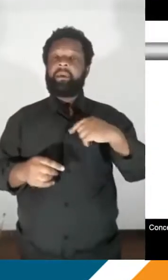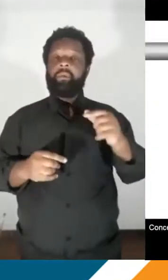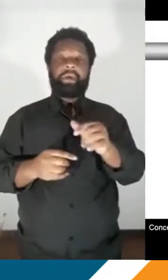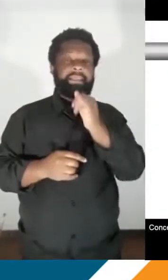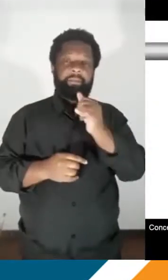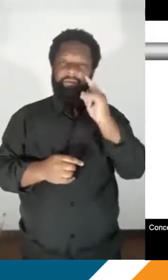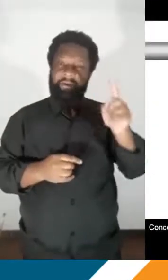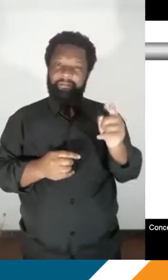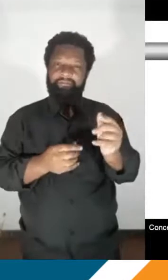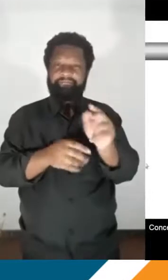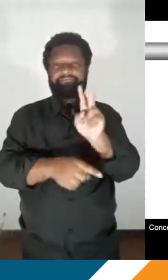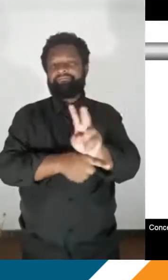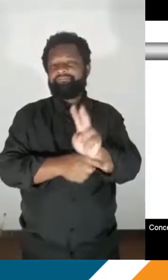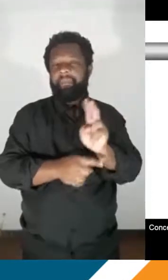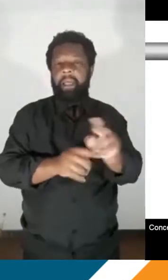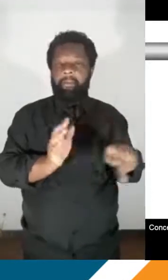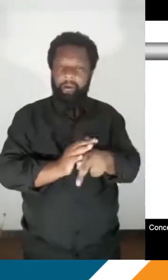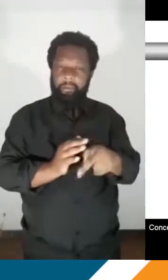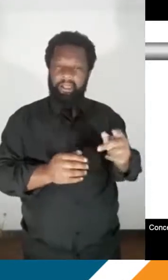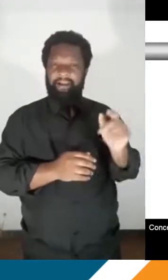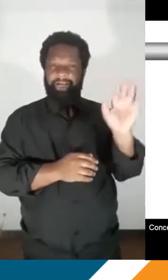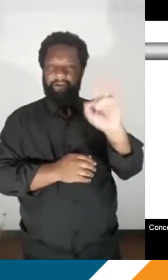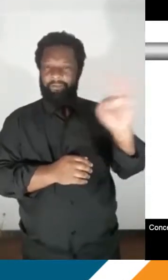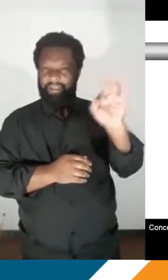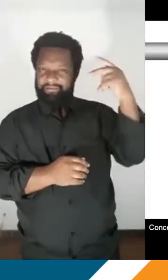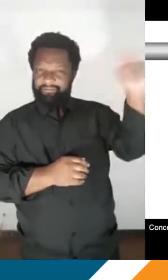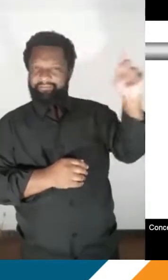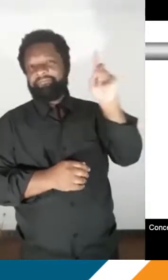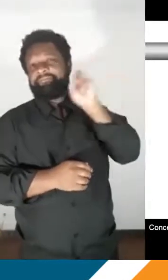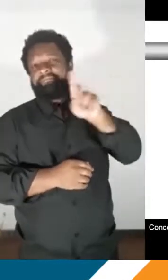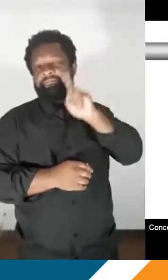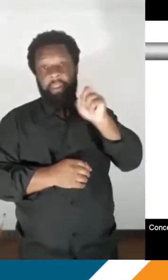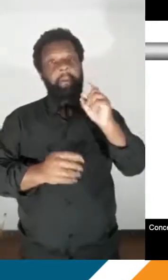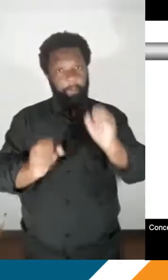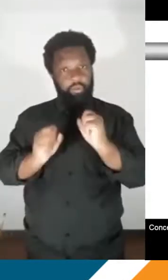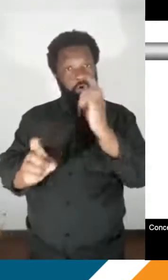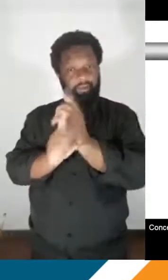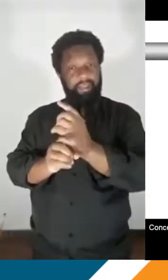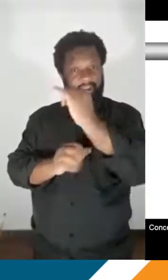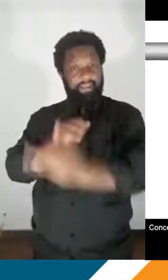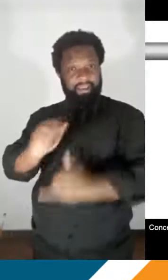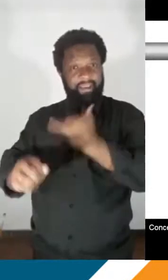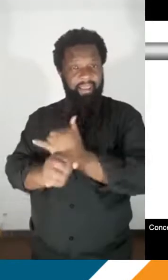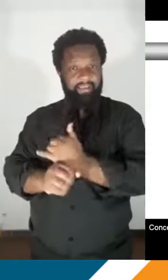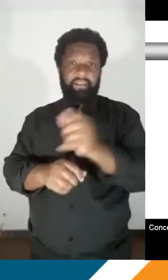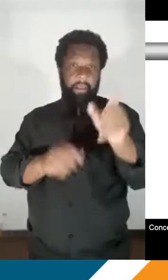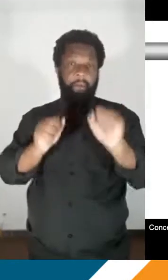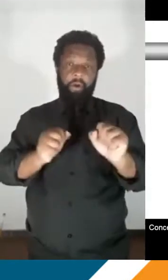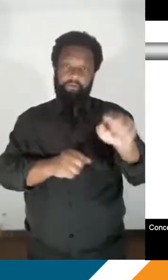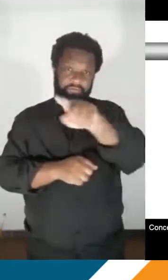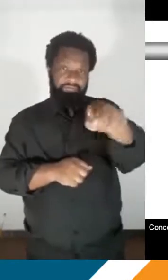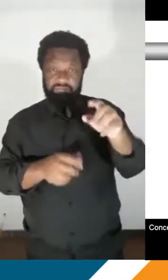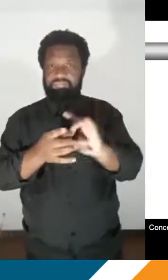situação experimentalmente, eu trouxe esse simulador do PET da Universidade do Colorado. Ele está disponível na internet gratuitamente para que